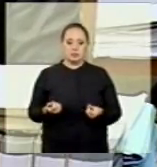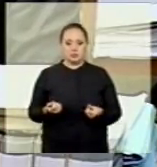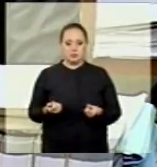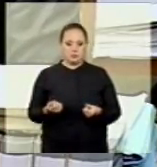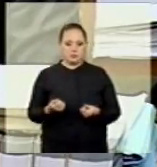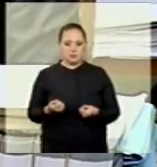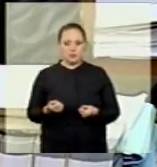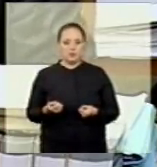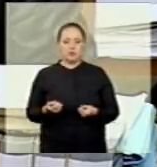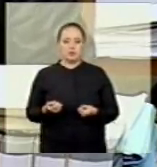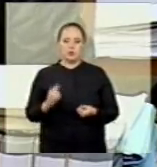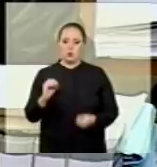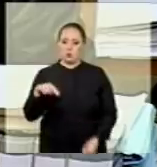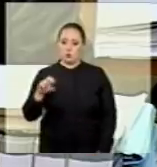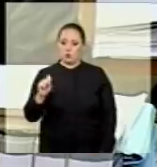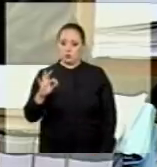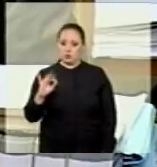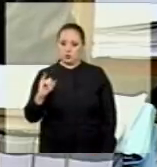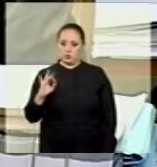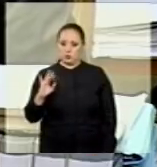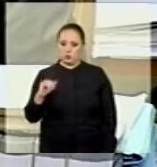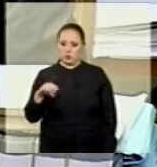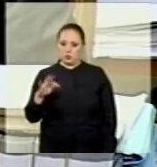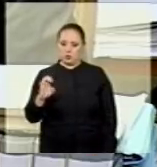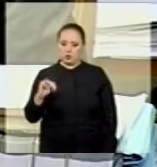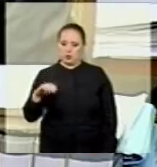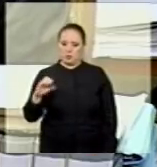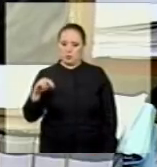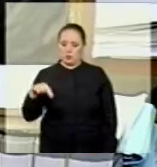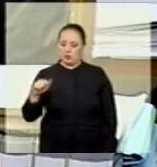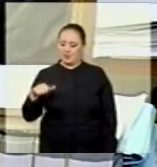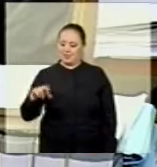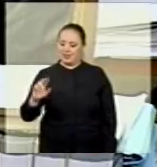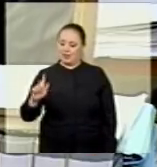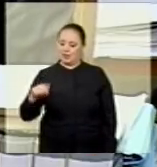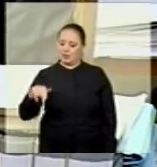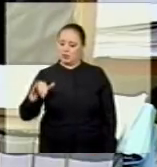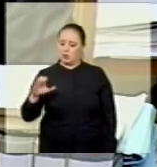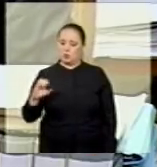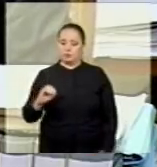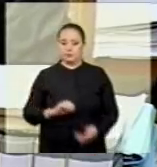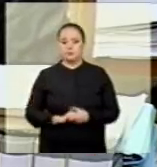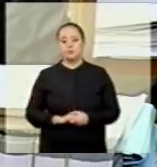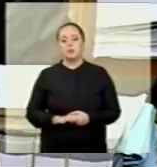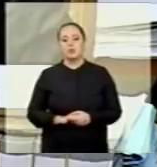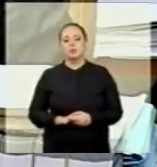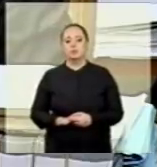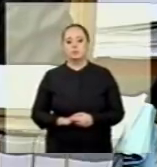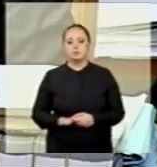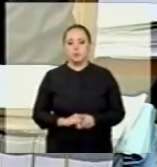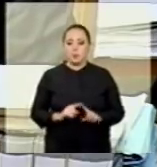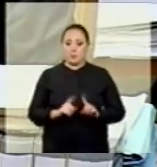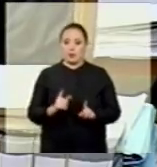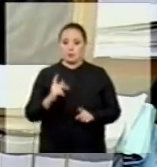o constituinte monárquico. Mas, de qualquer maneira, senhora presidente, cabe enfatizar que a prerrogativa de